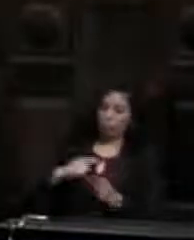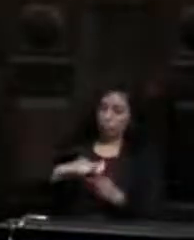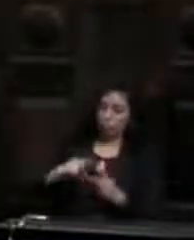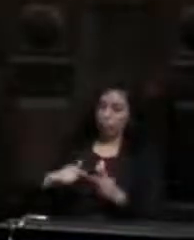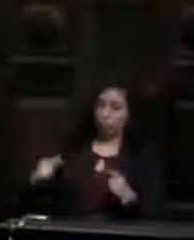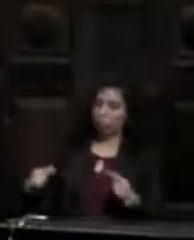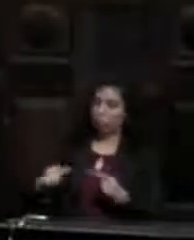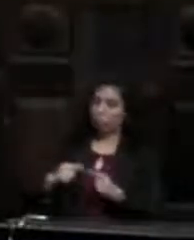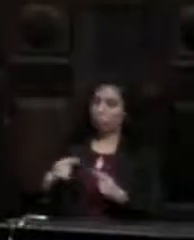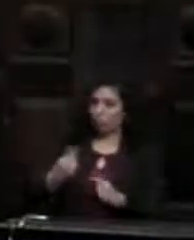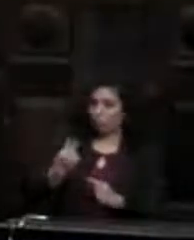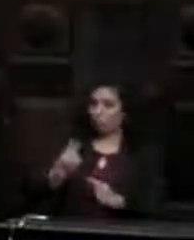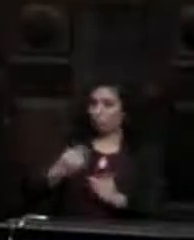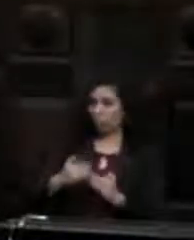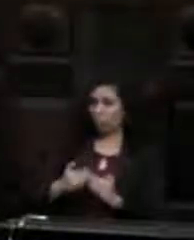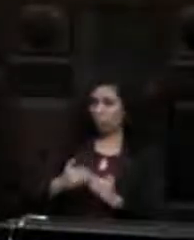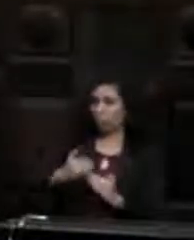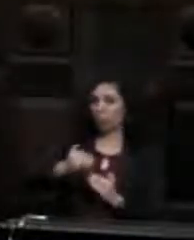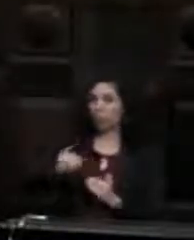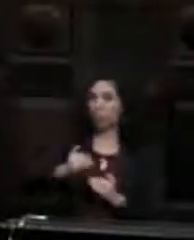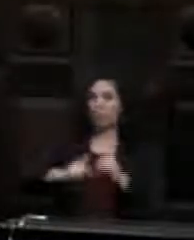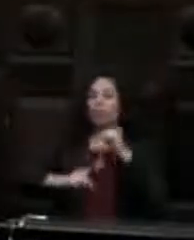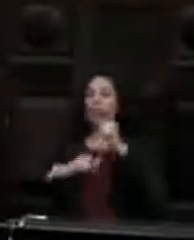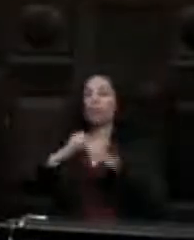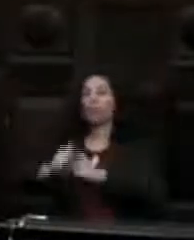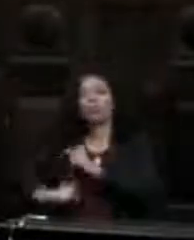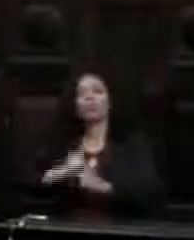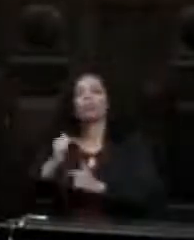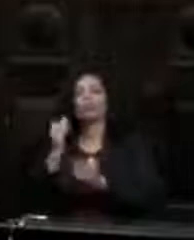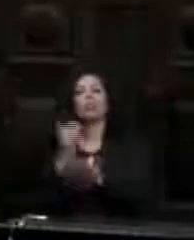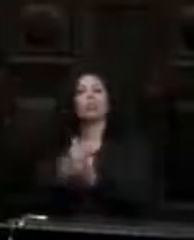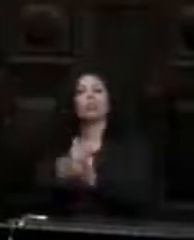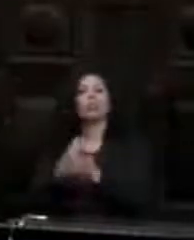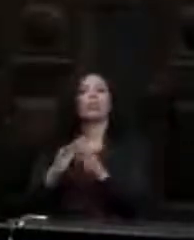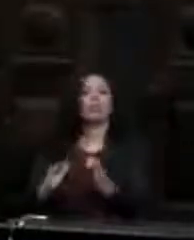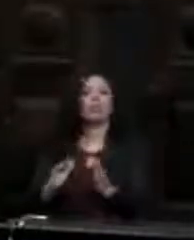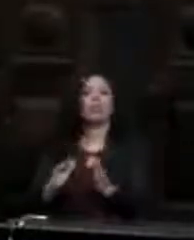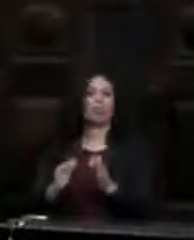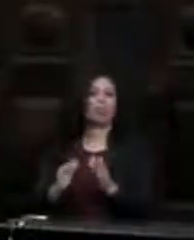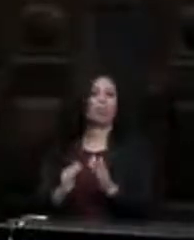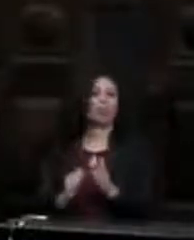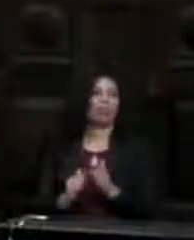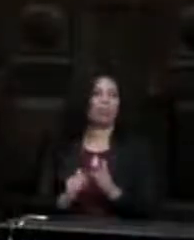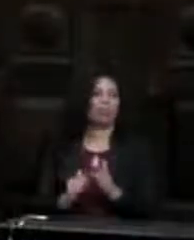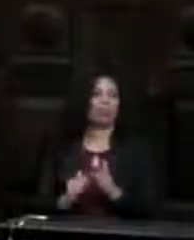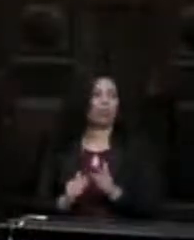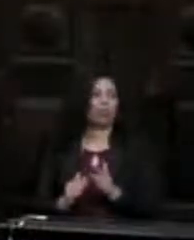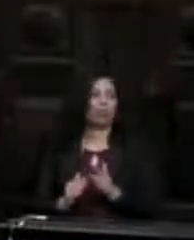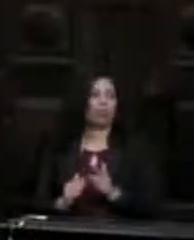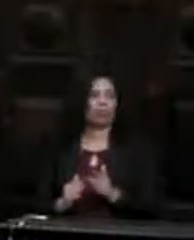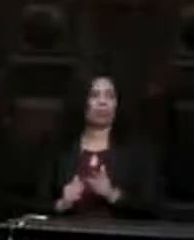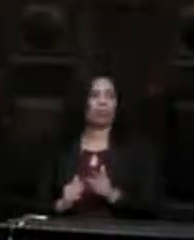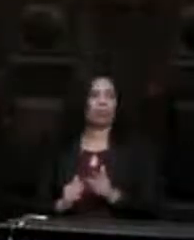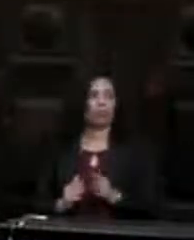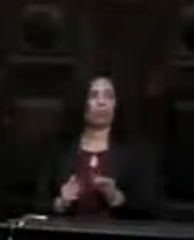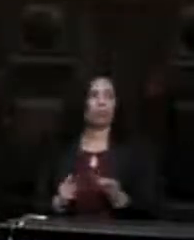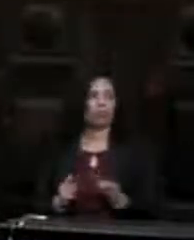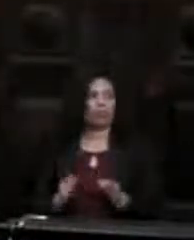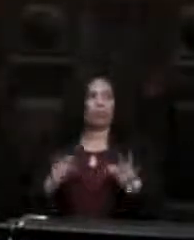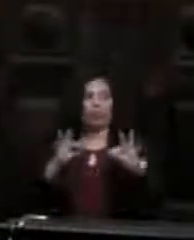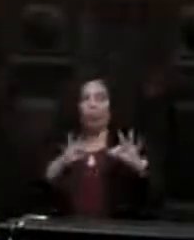corpos artísticos. É o coro, é a orquestra, é o balé, ou seja, todos